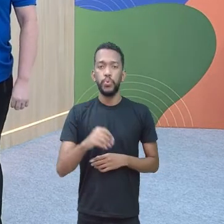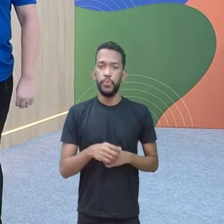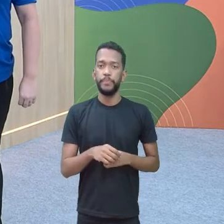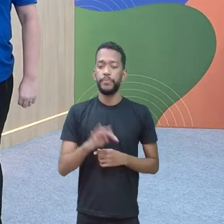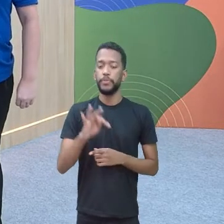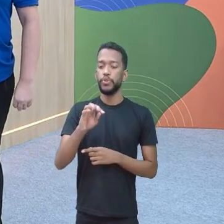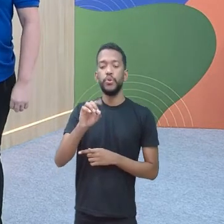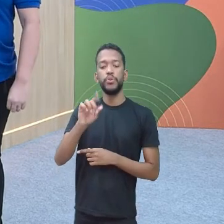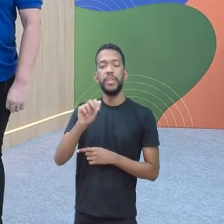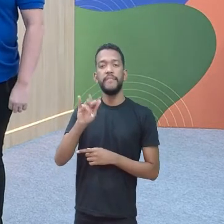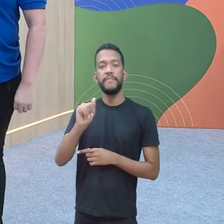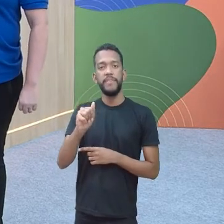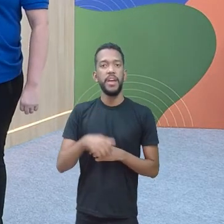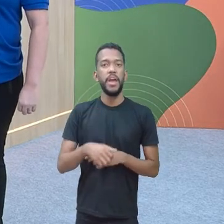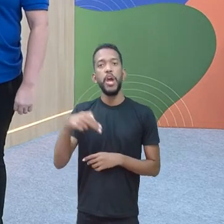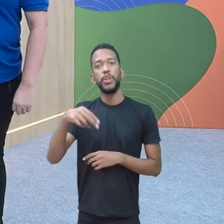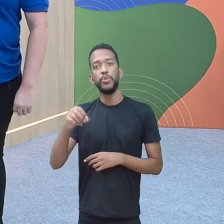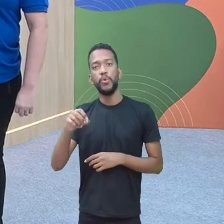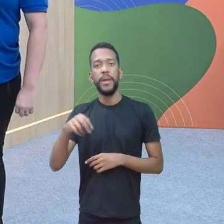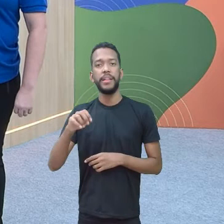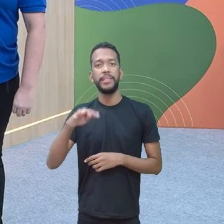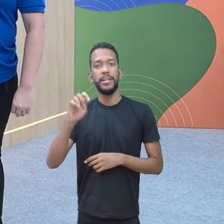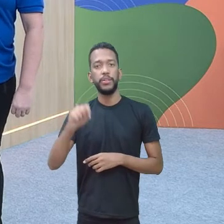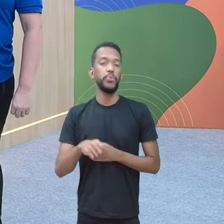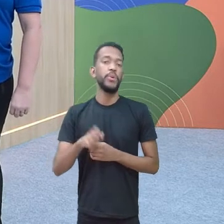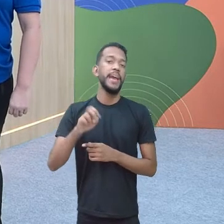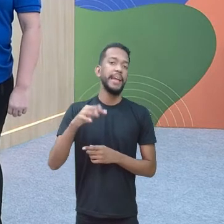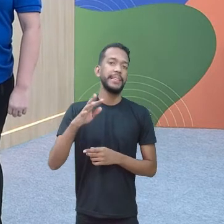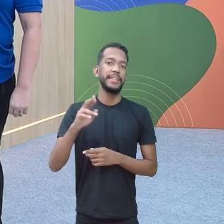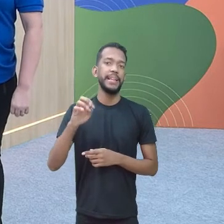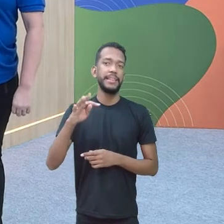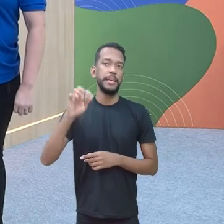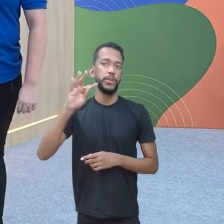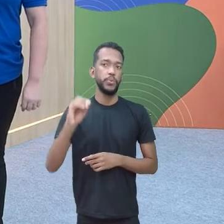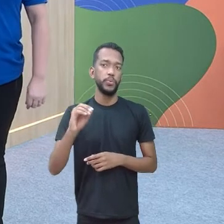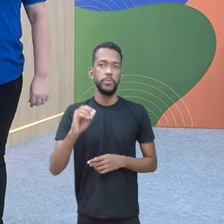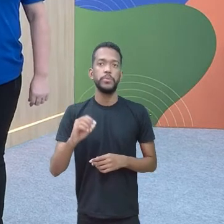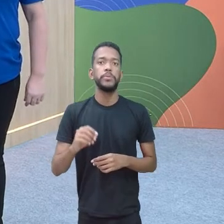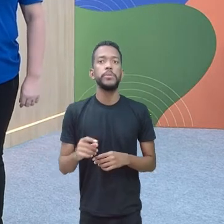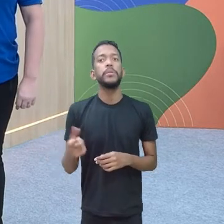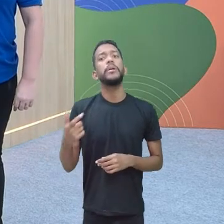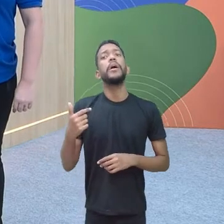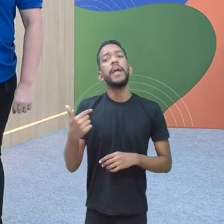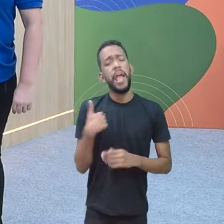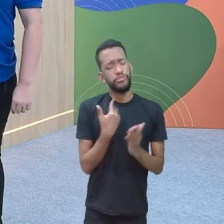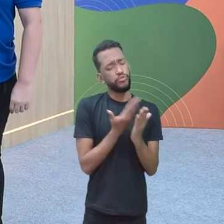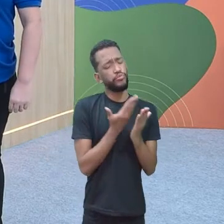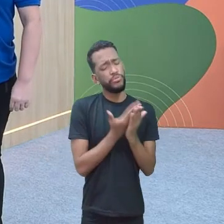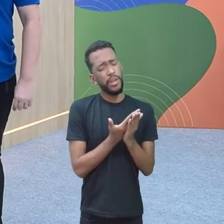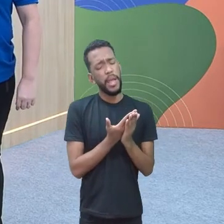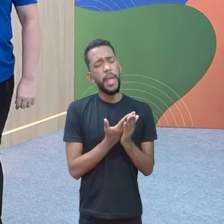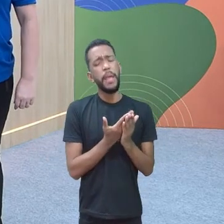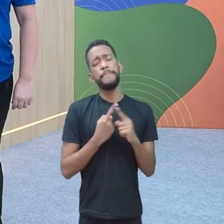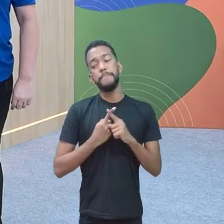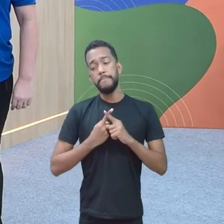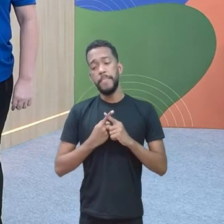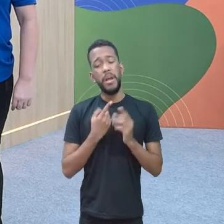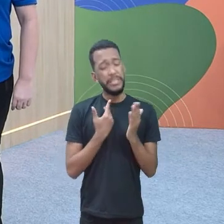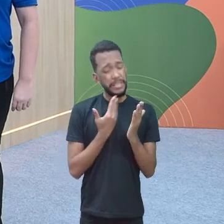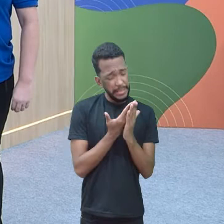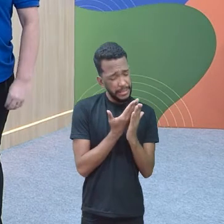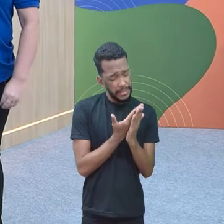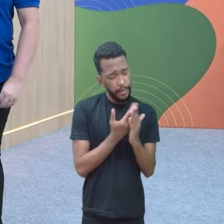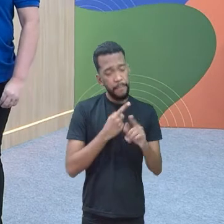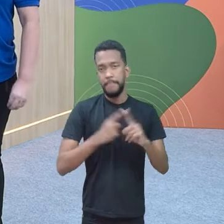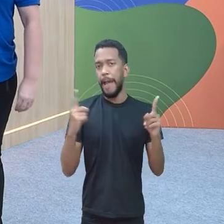todavia, no entanto, entretanto. Então, nós temos um exemplo aqui. Estudei muito, mas não passei.